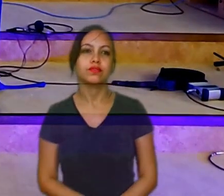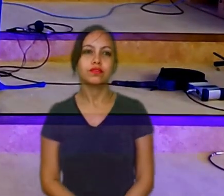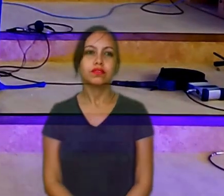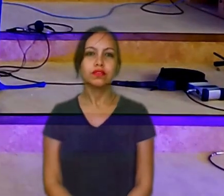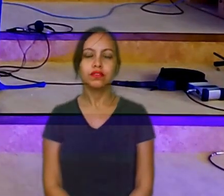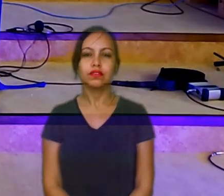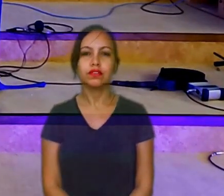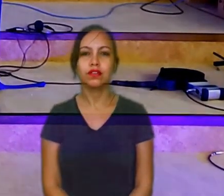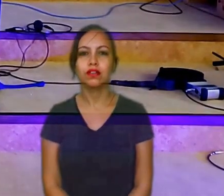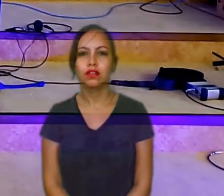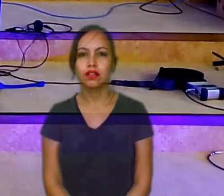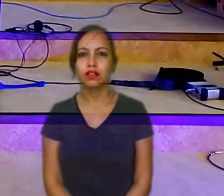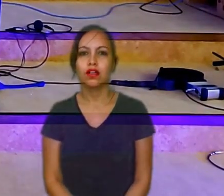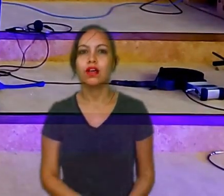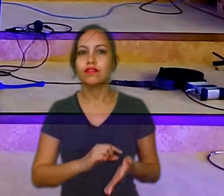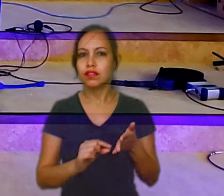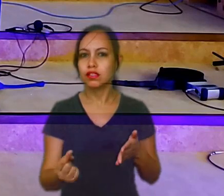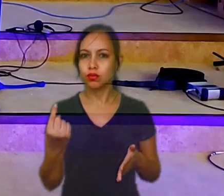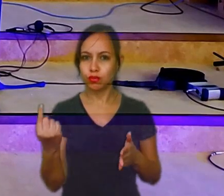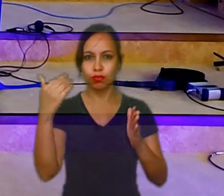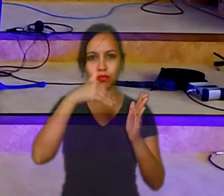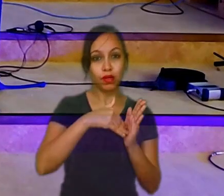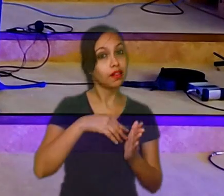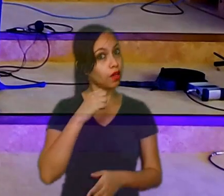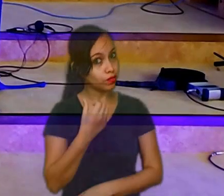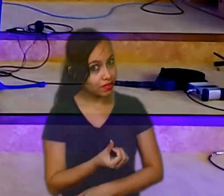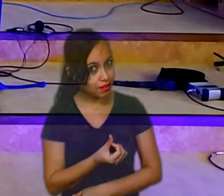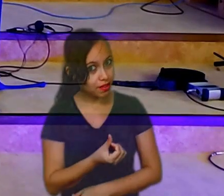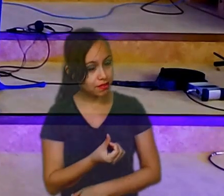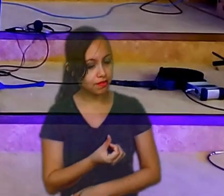seja, versículos do 1 ao 6.